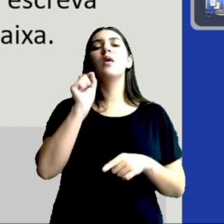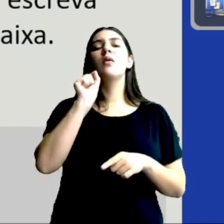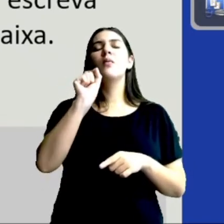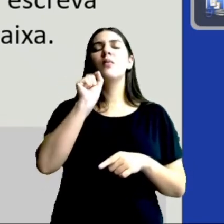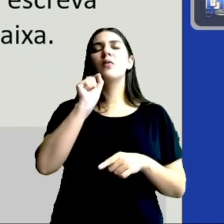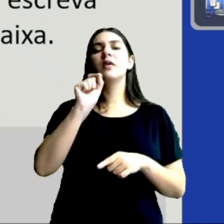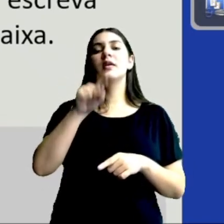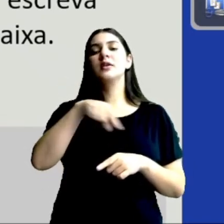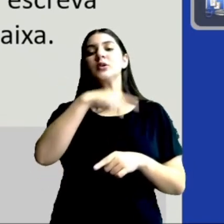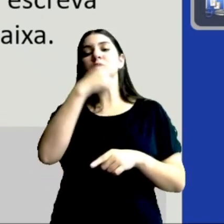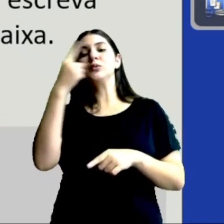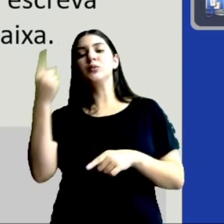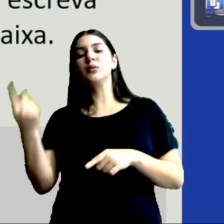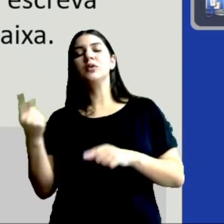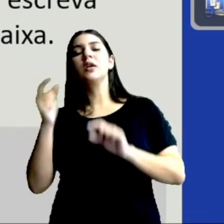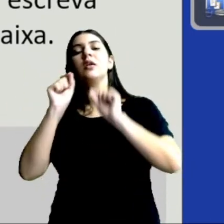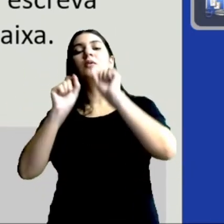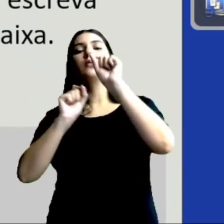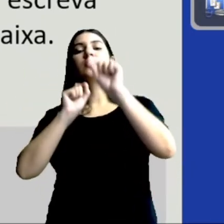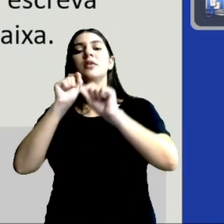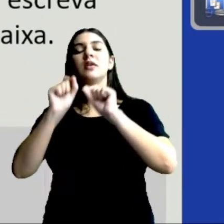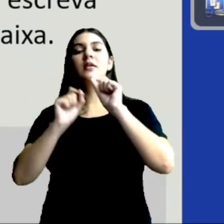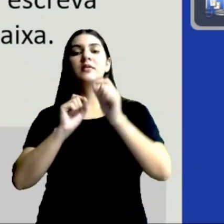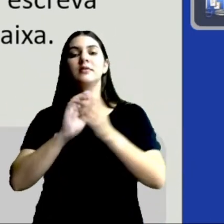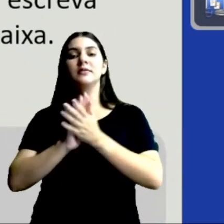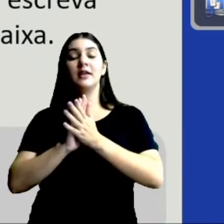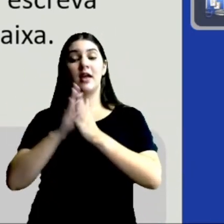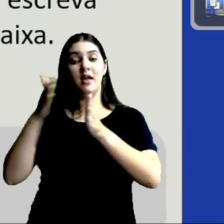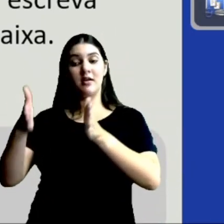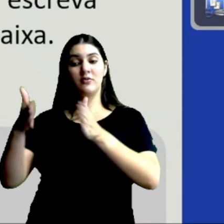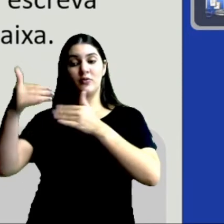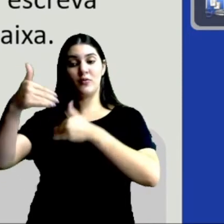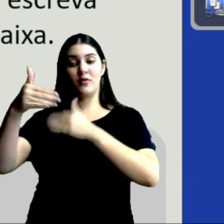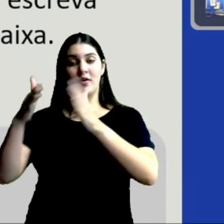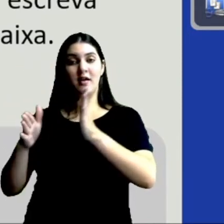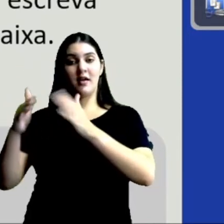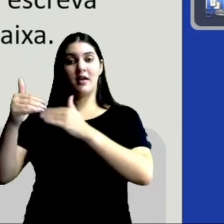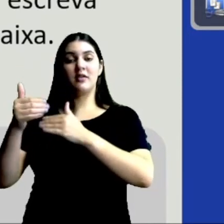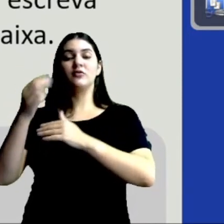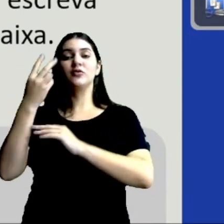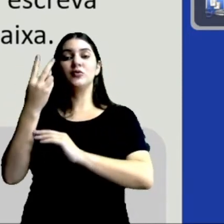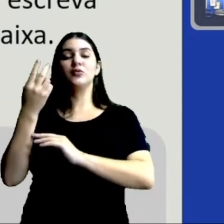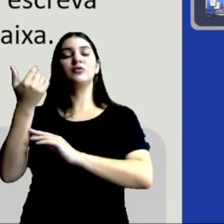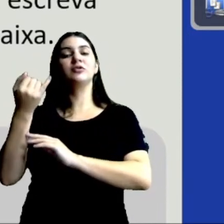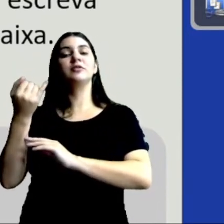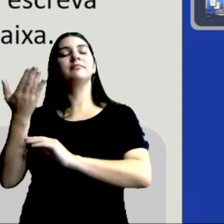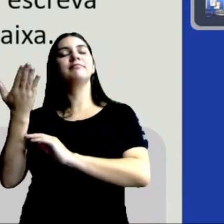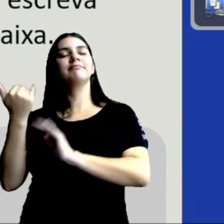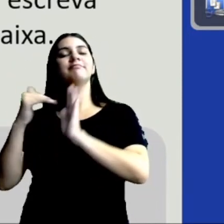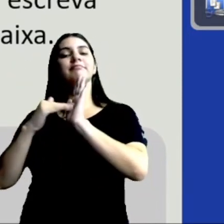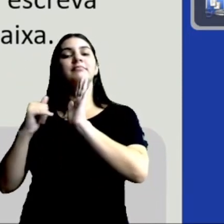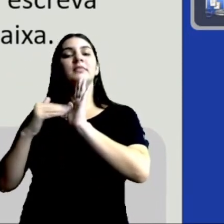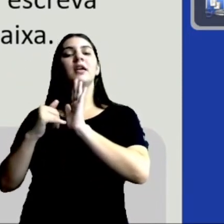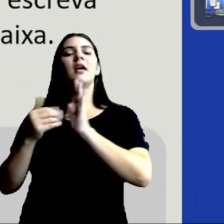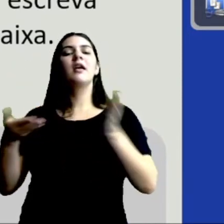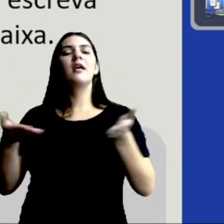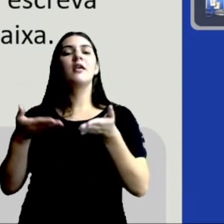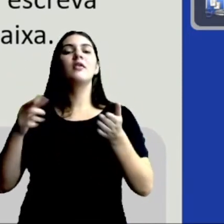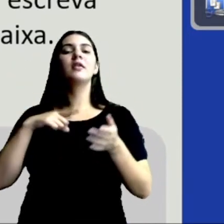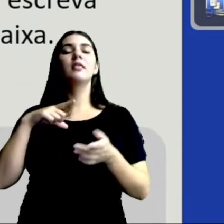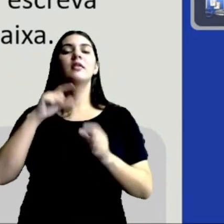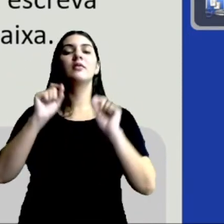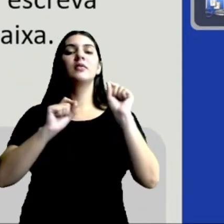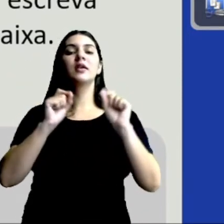ficou do outro lado, minha gente? As 2 caixas foram embora, 2 canetas foram embora, ficaram 4 canetas, não